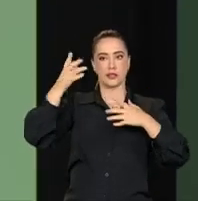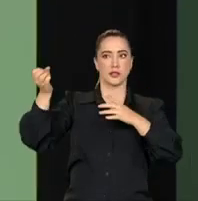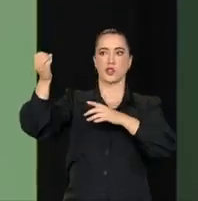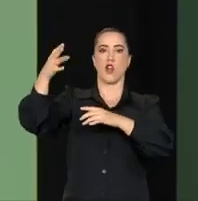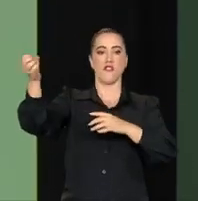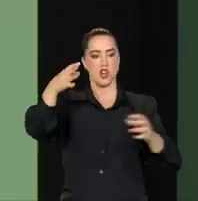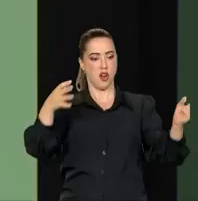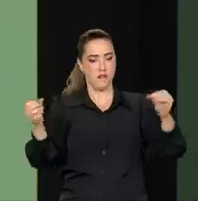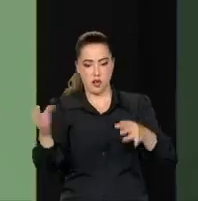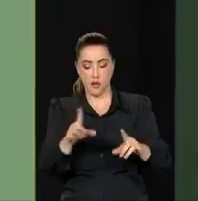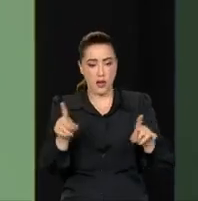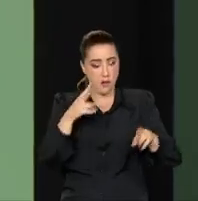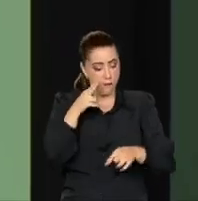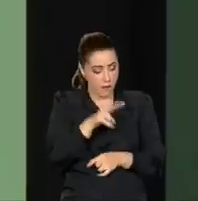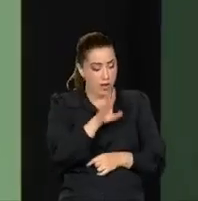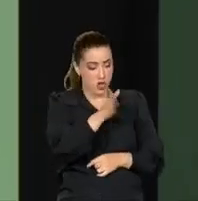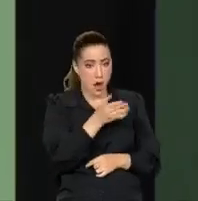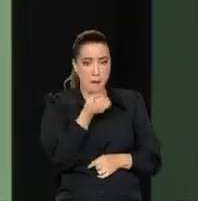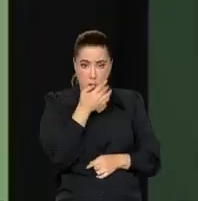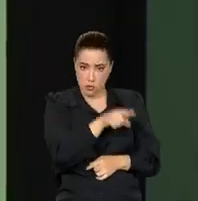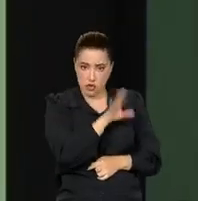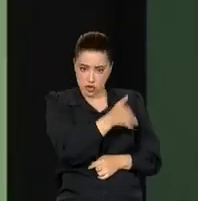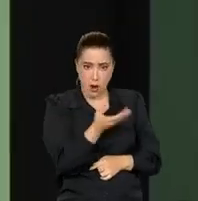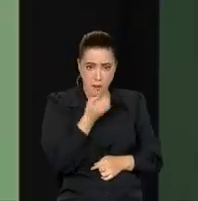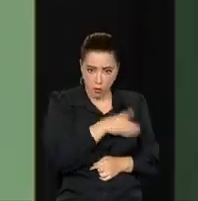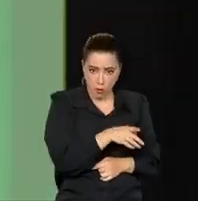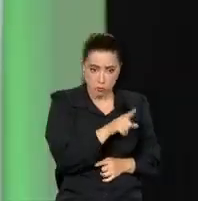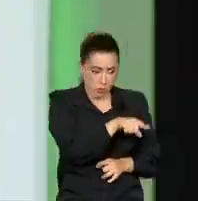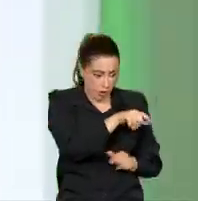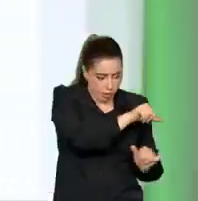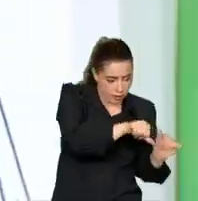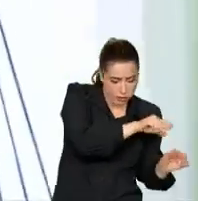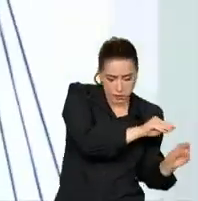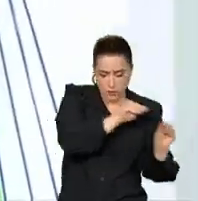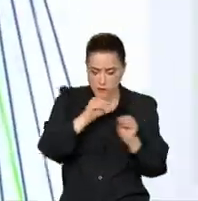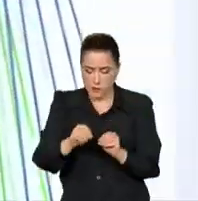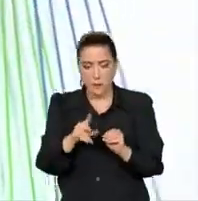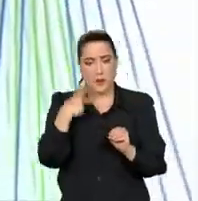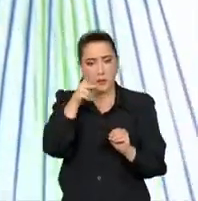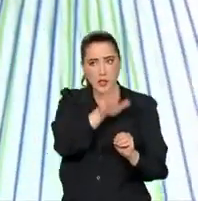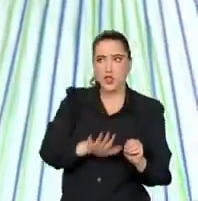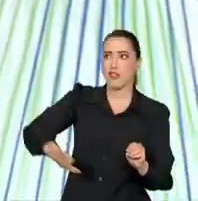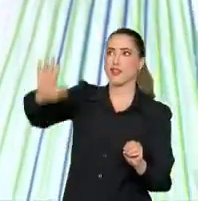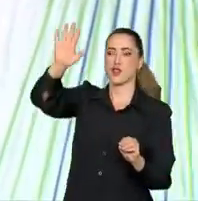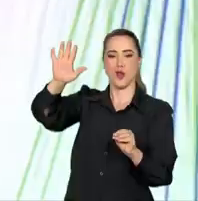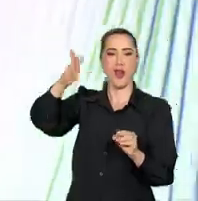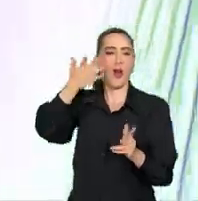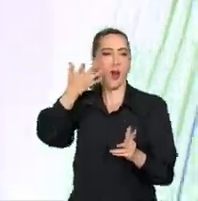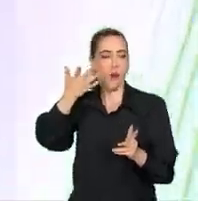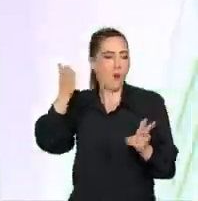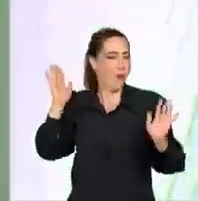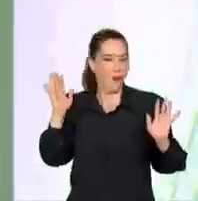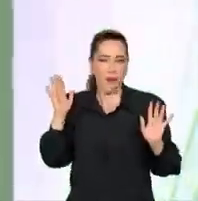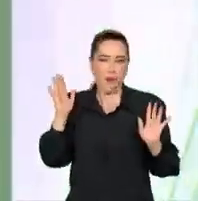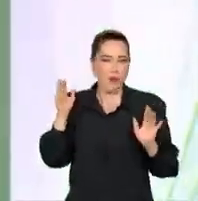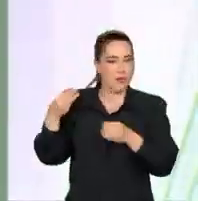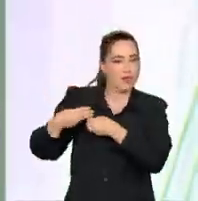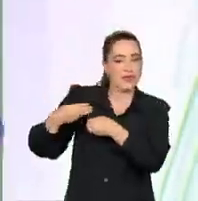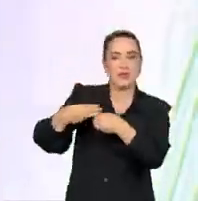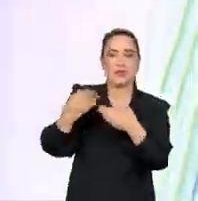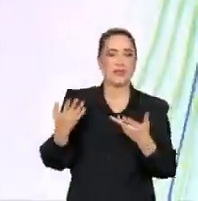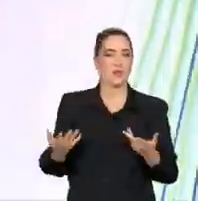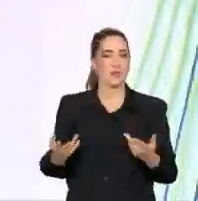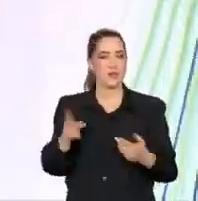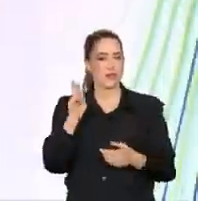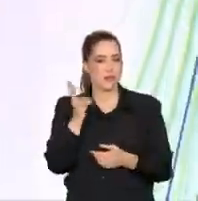que trouxeram resultados importantes, e transformar isso em políticas públicas a nível de país, a nível de estados, a nível de municípios.